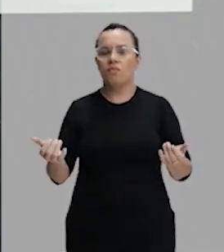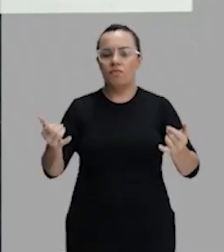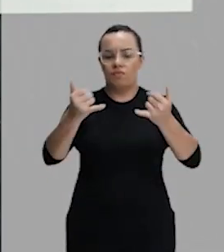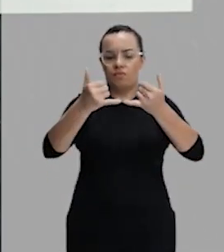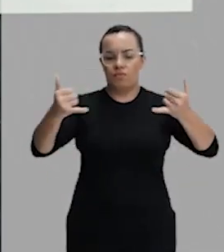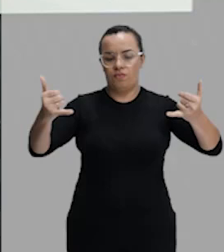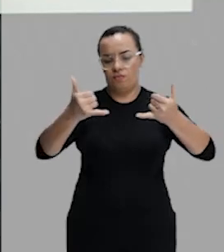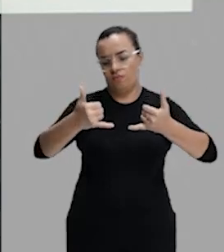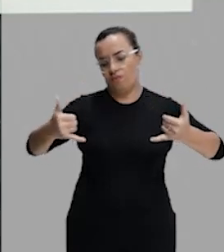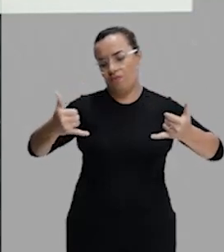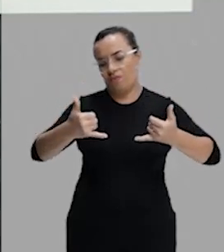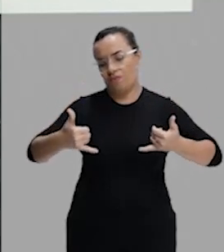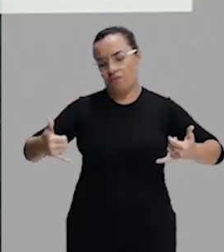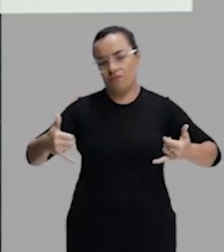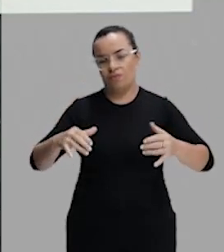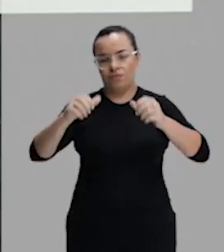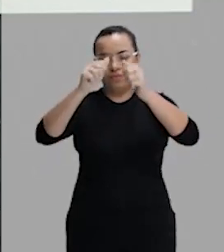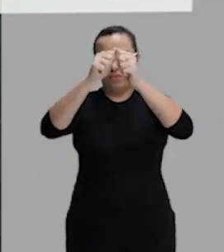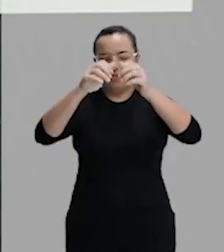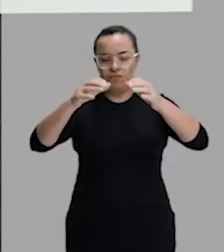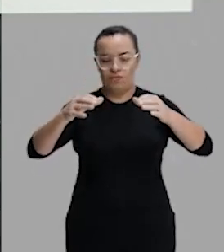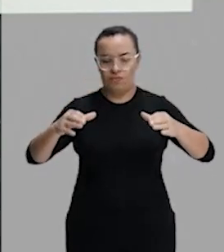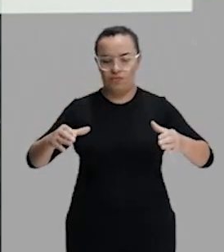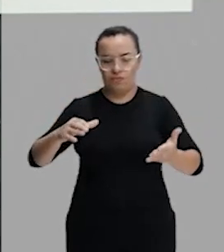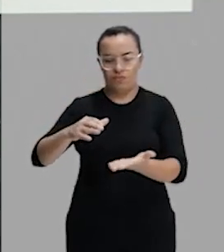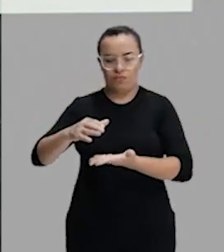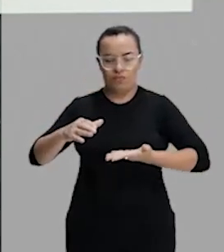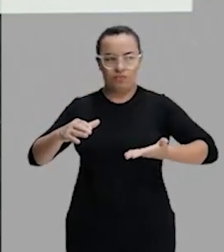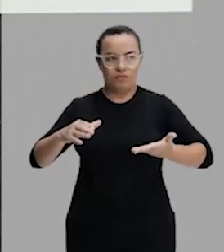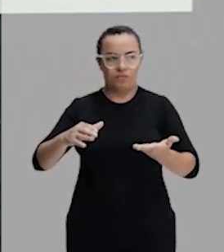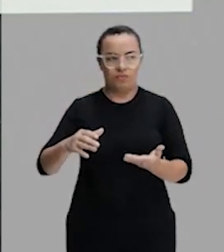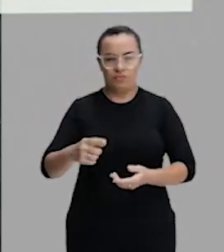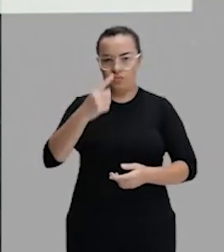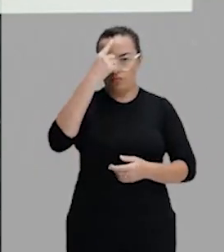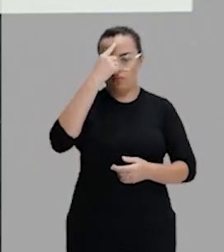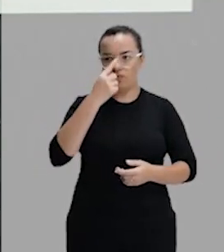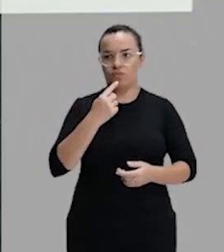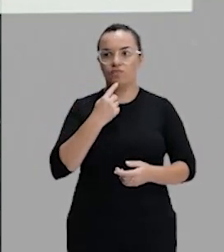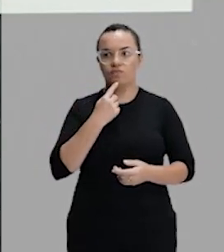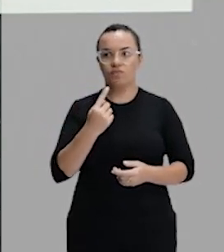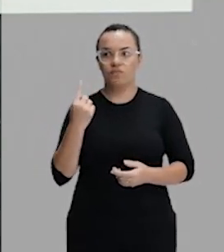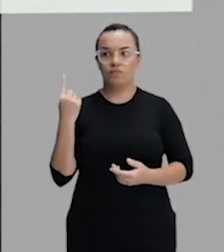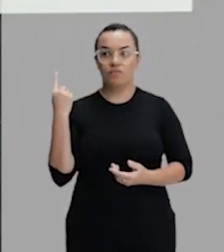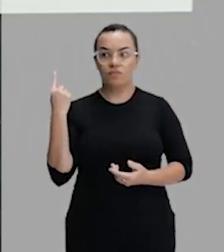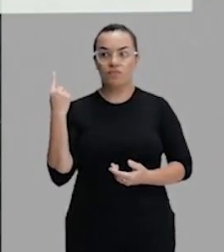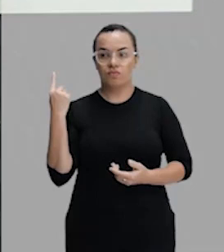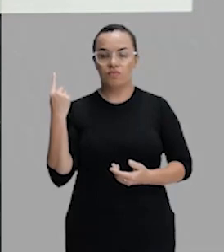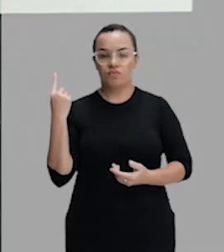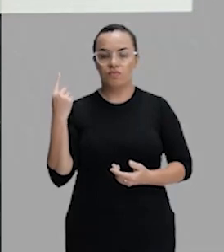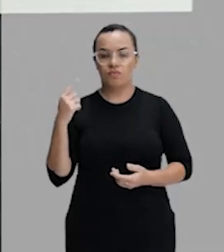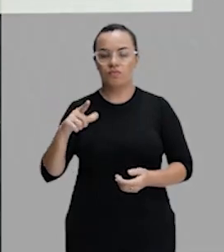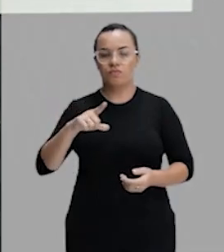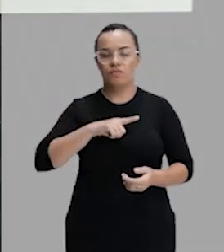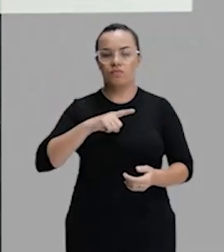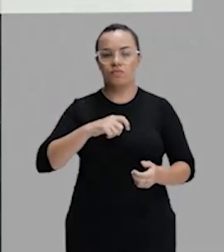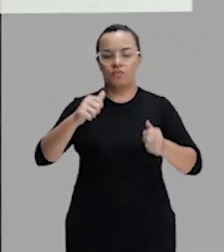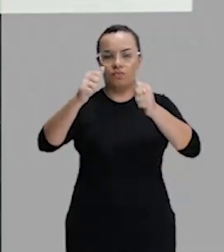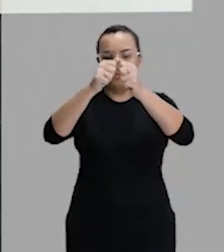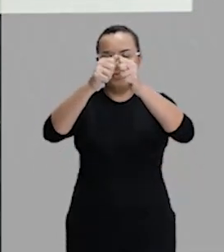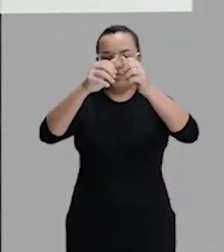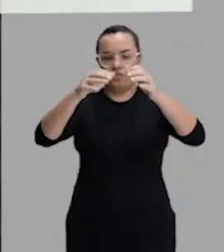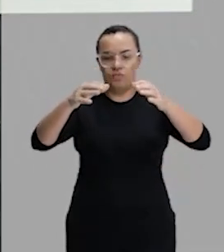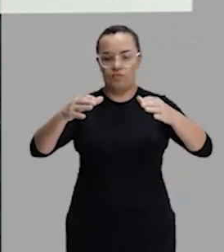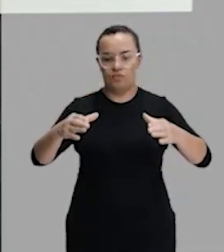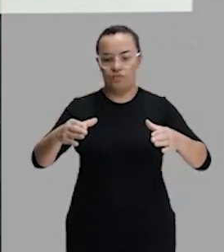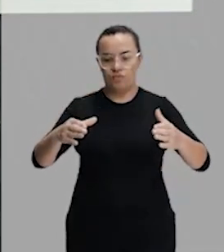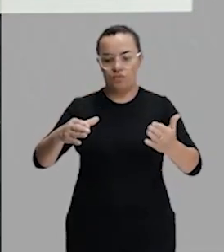cone. Olha só, eu tenho aqui um cone, ó, certo? Tem um cone, que é aquela figura que tem a base,